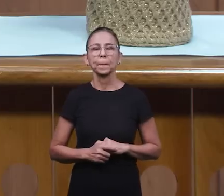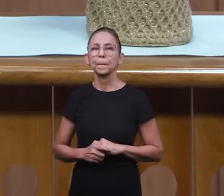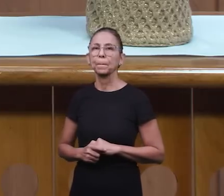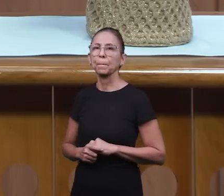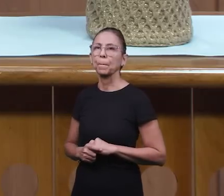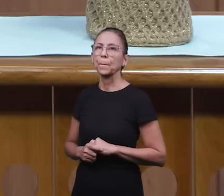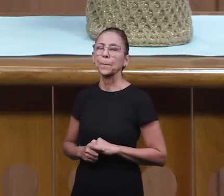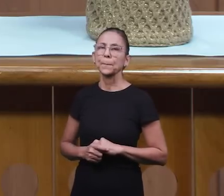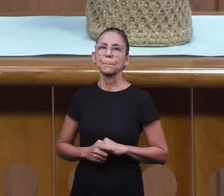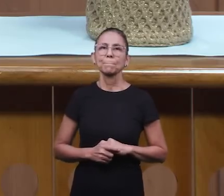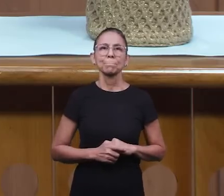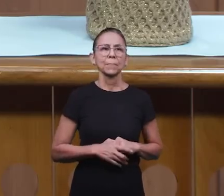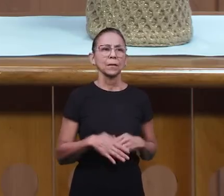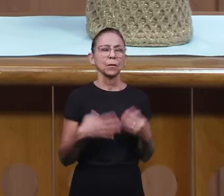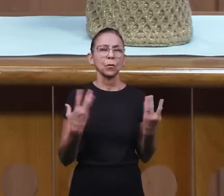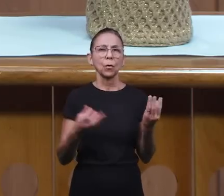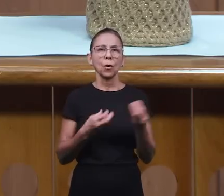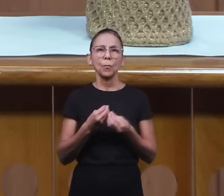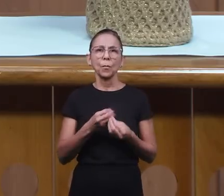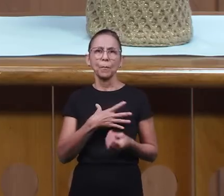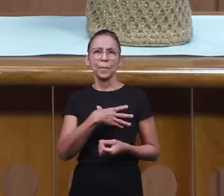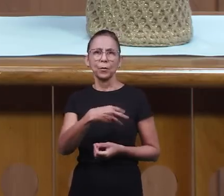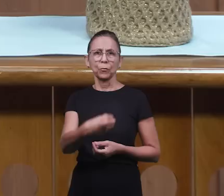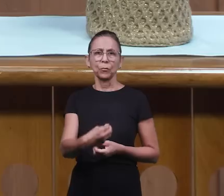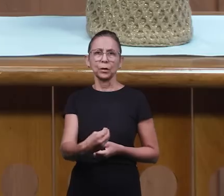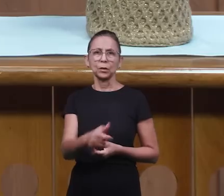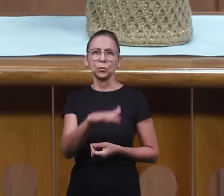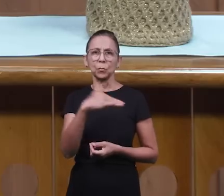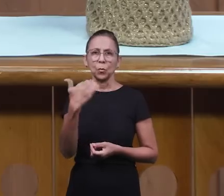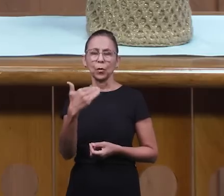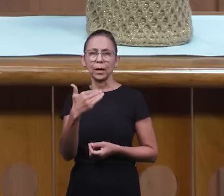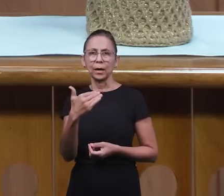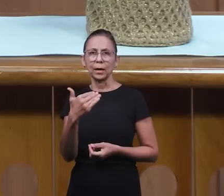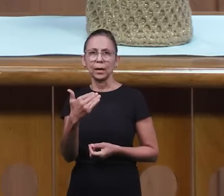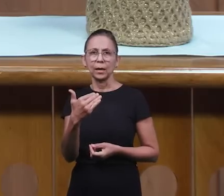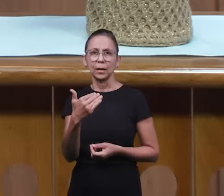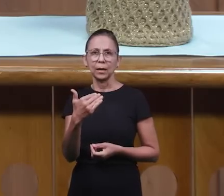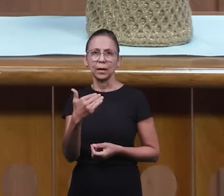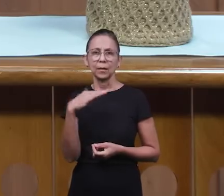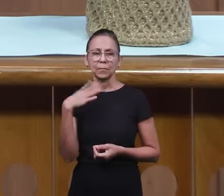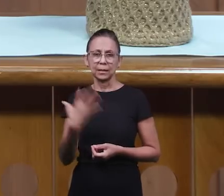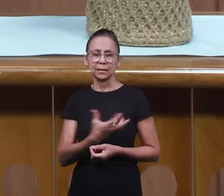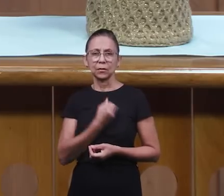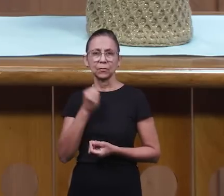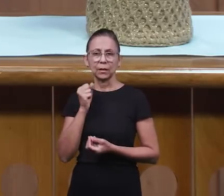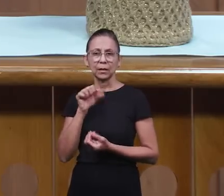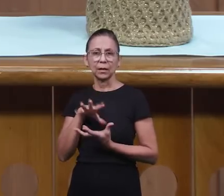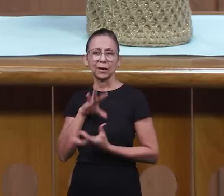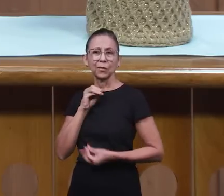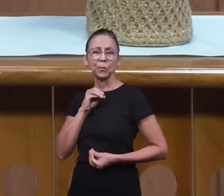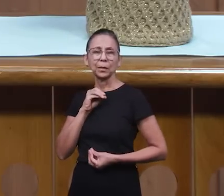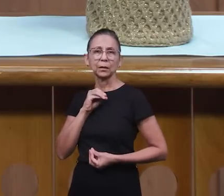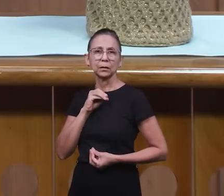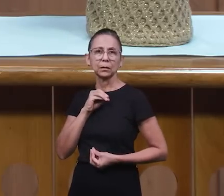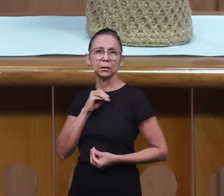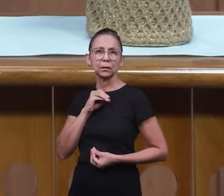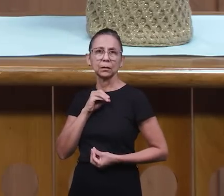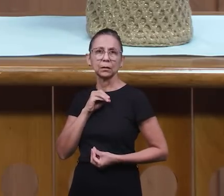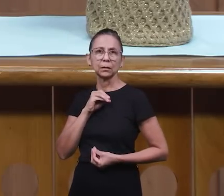o fruto do meu ventre pelo pecado da minha alma, isso fala da salvação gerada pelo Espírito Santo no interior do homem.